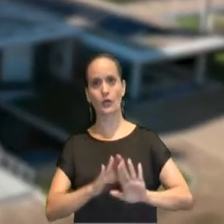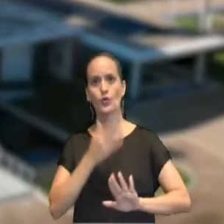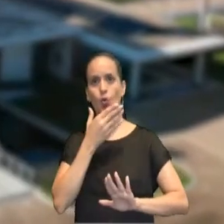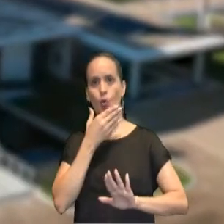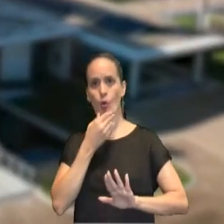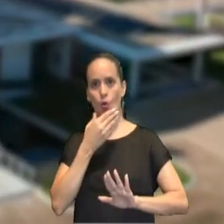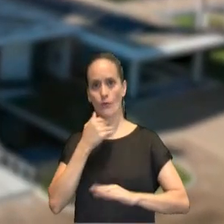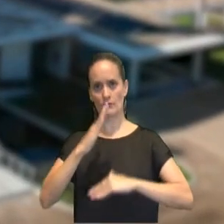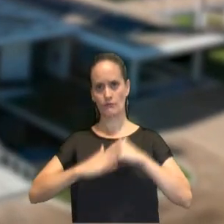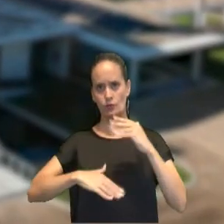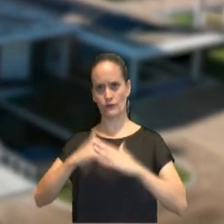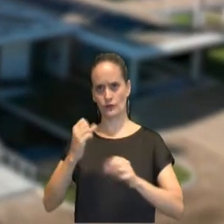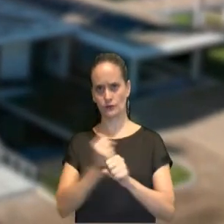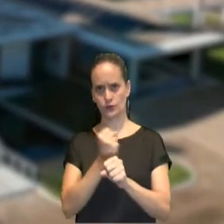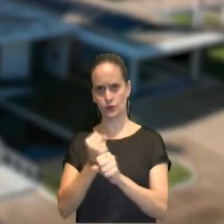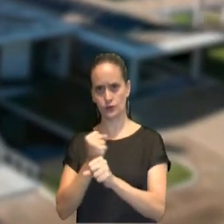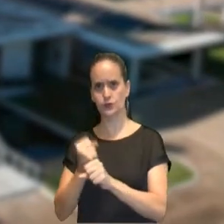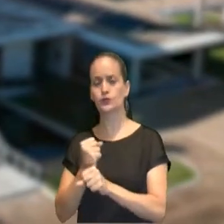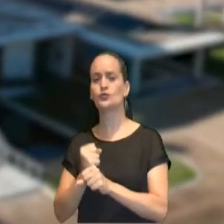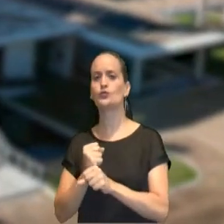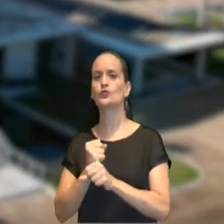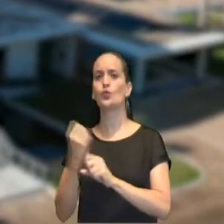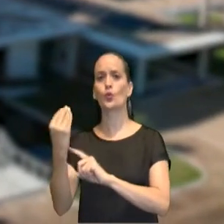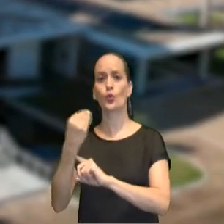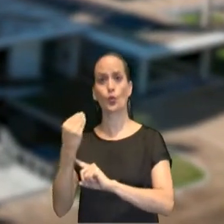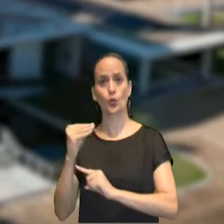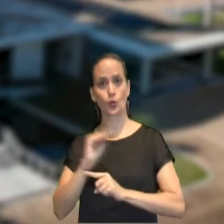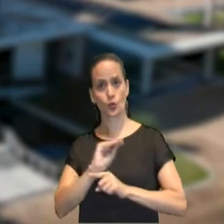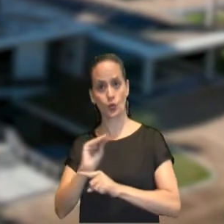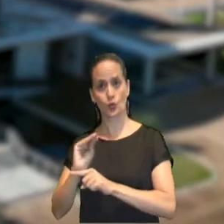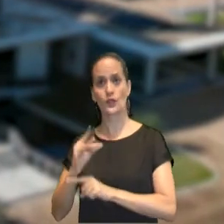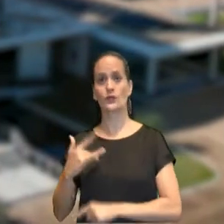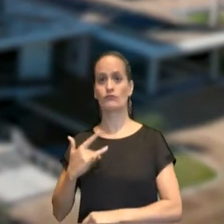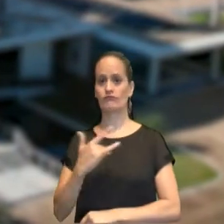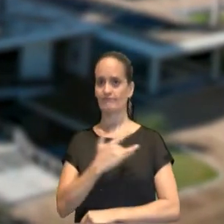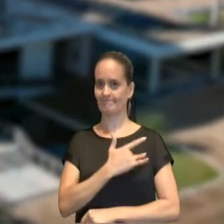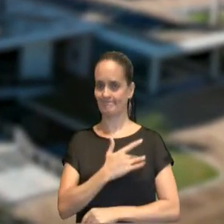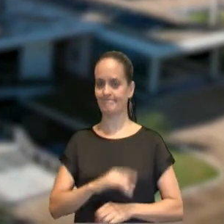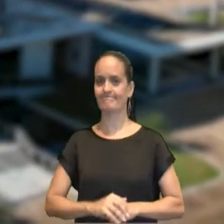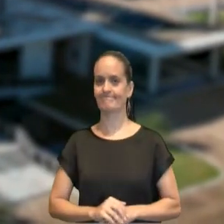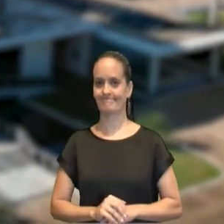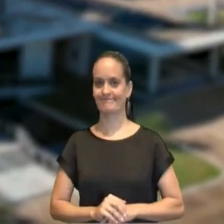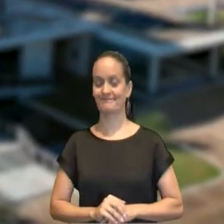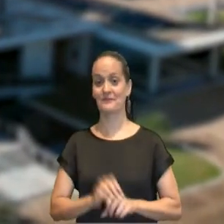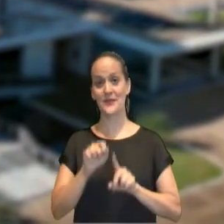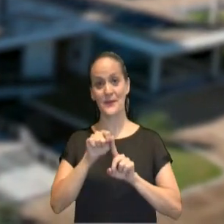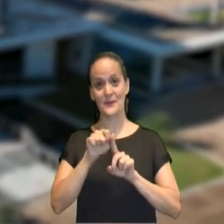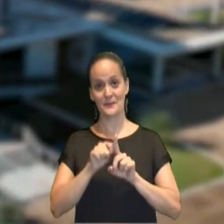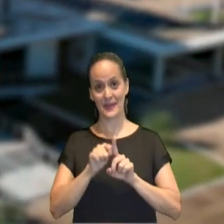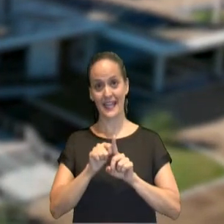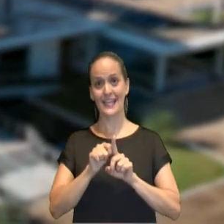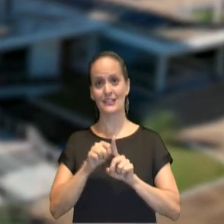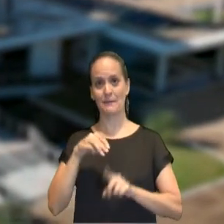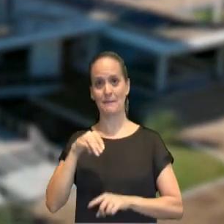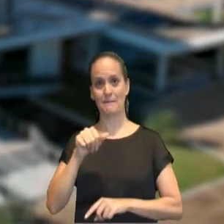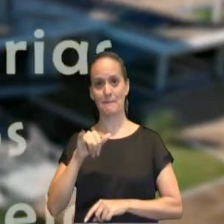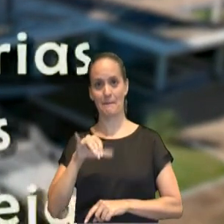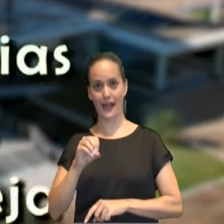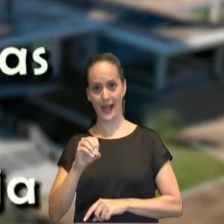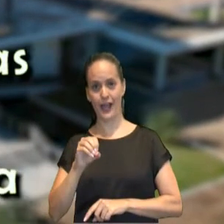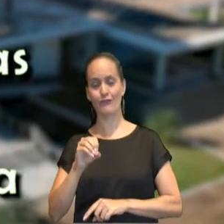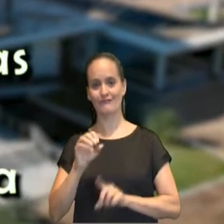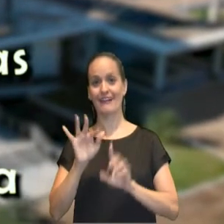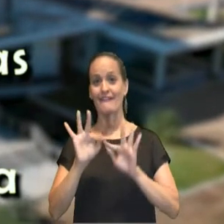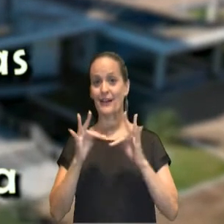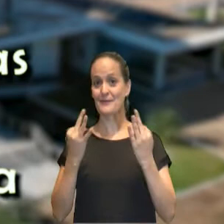trabalhadores. Participe deste projeto. Maio é o mês da família. O MacFan tem